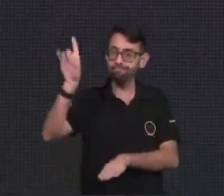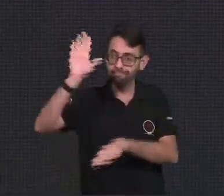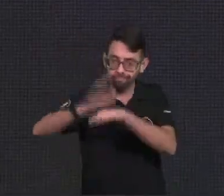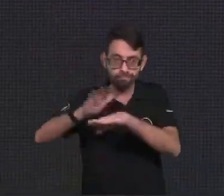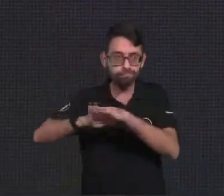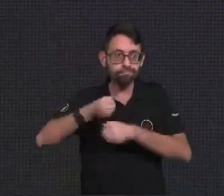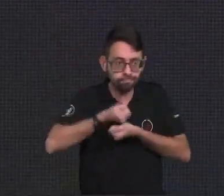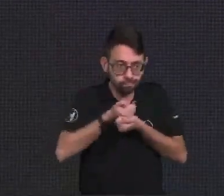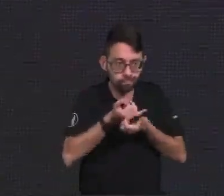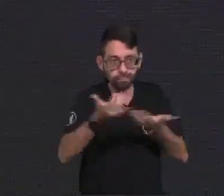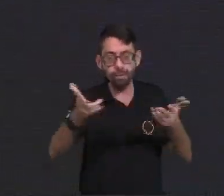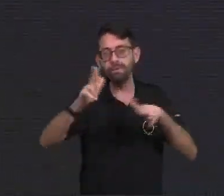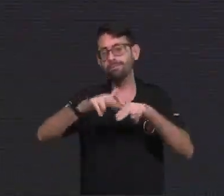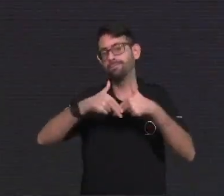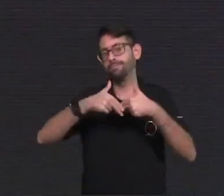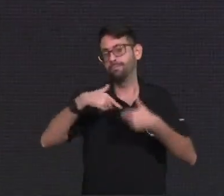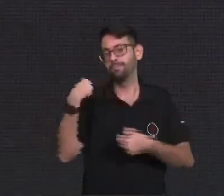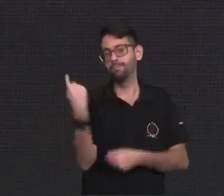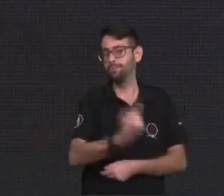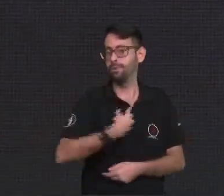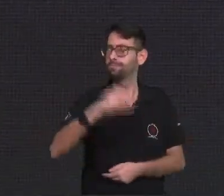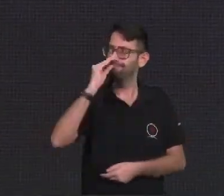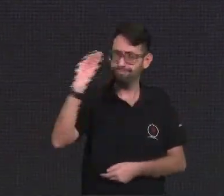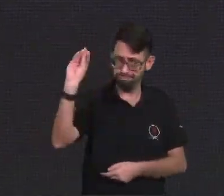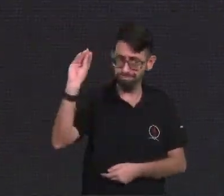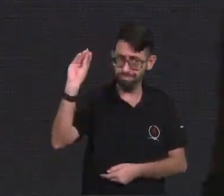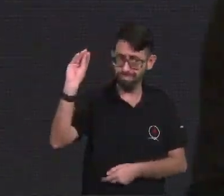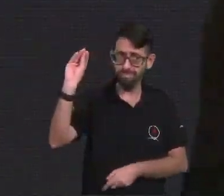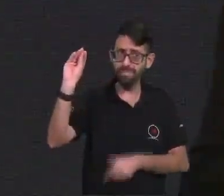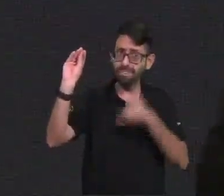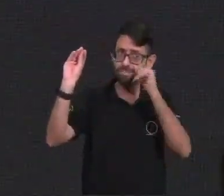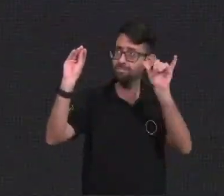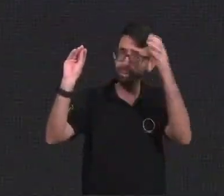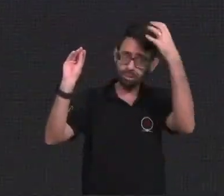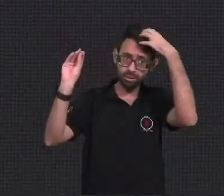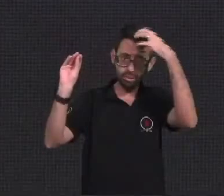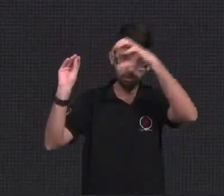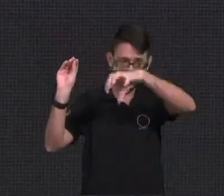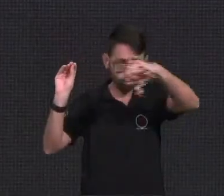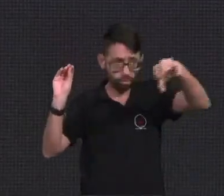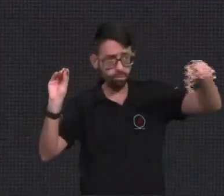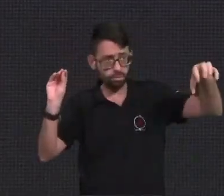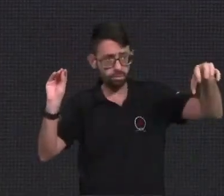isso, ó Deus, que não venhamos a negligenciar, nem culpar a ninguém.